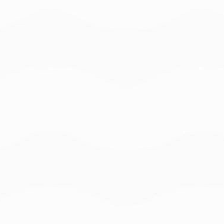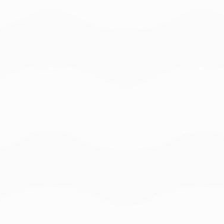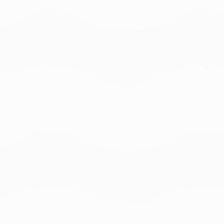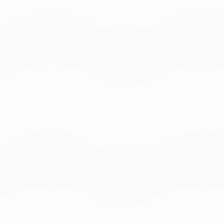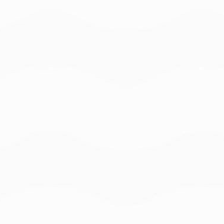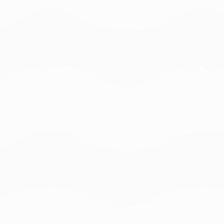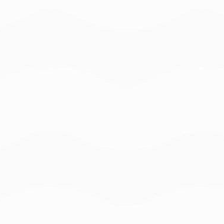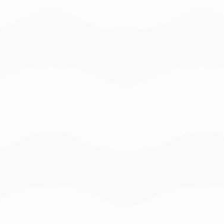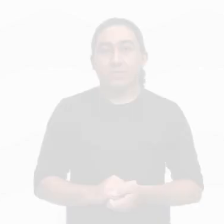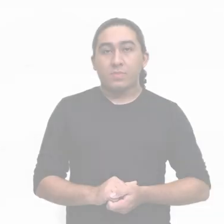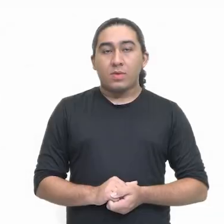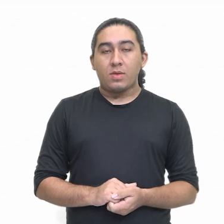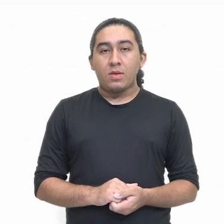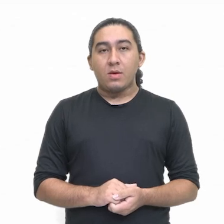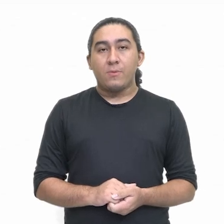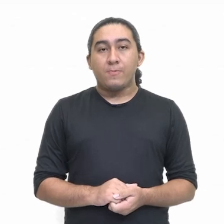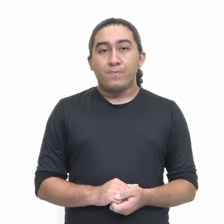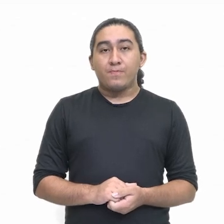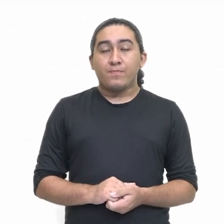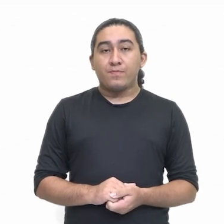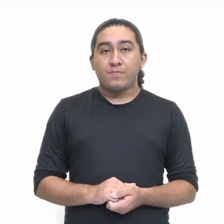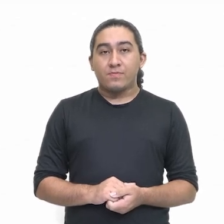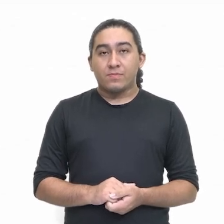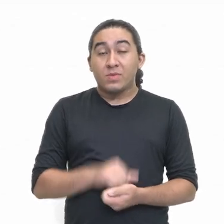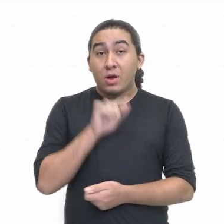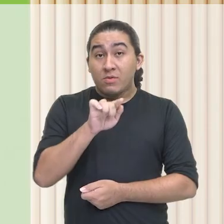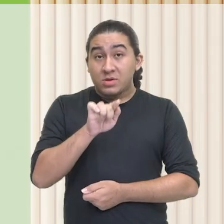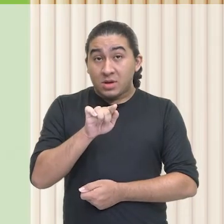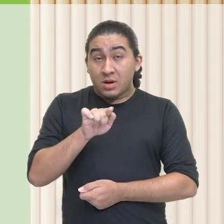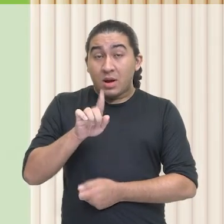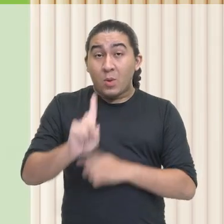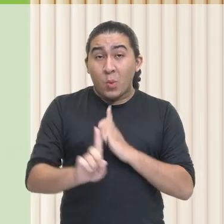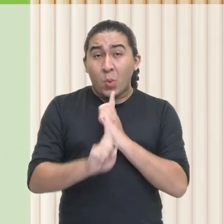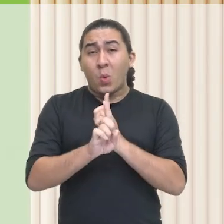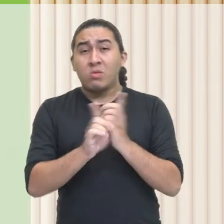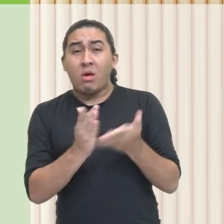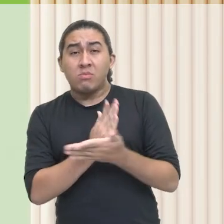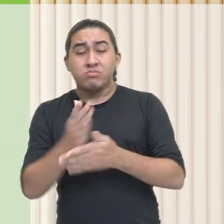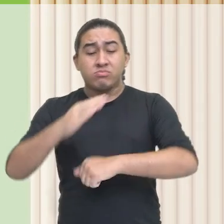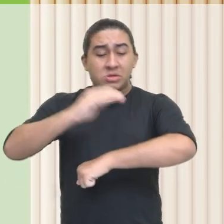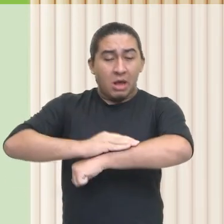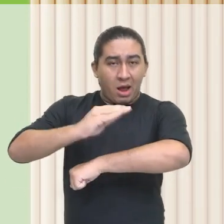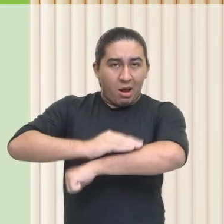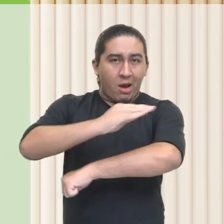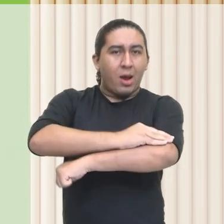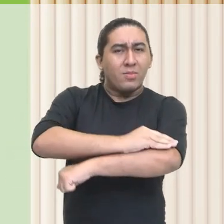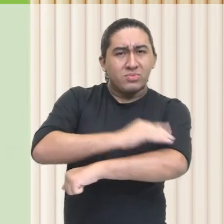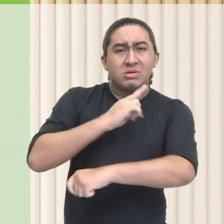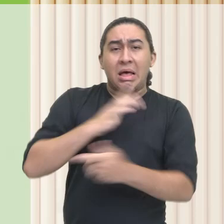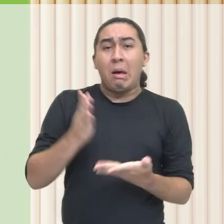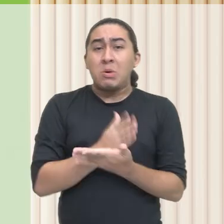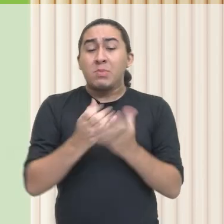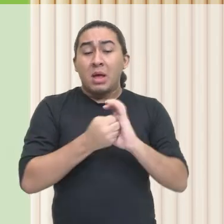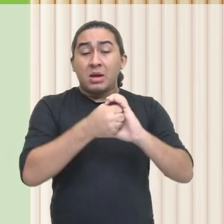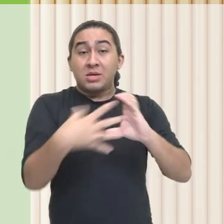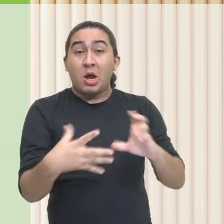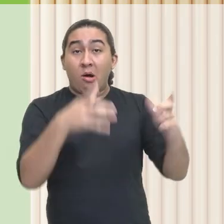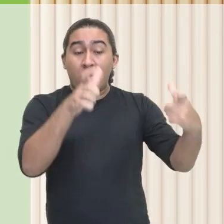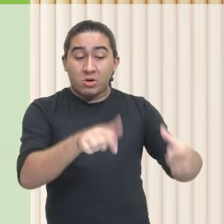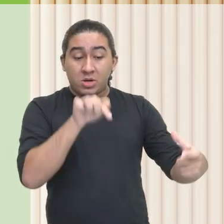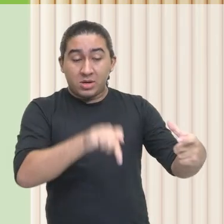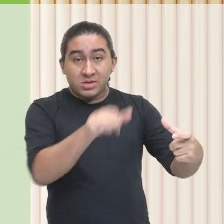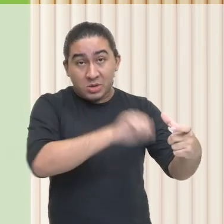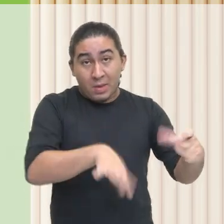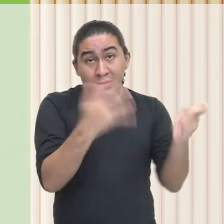uma num fundo de digamos assim numa floresta num com determinada característica só ali ele é